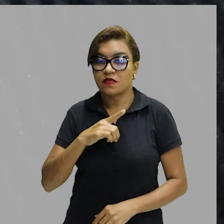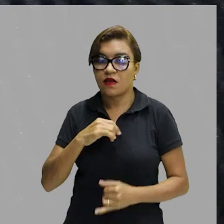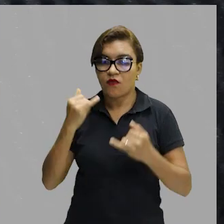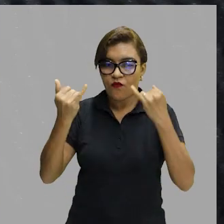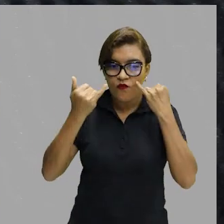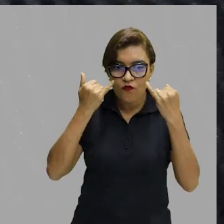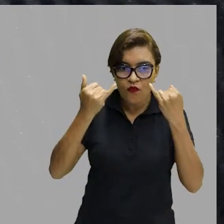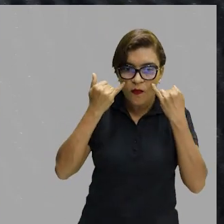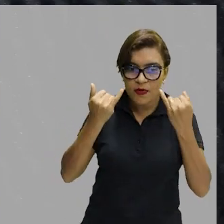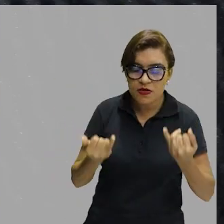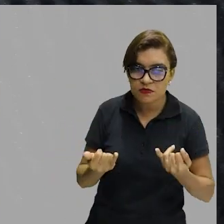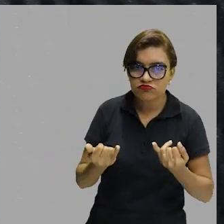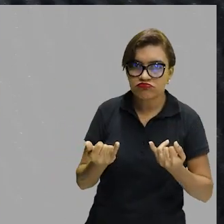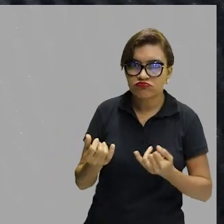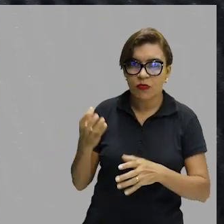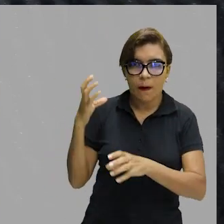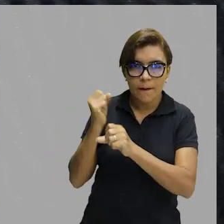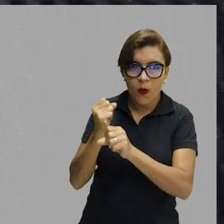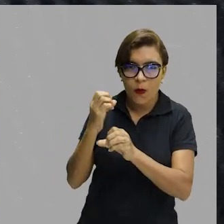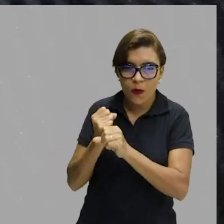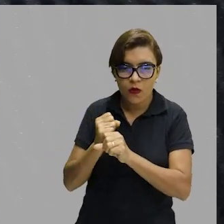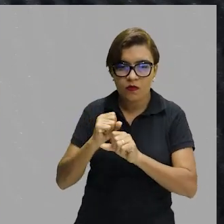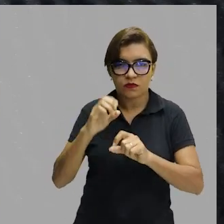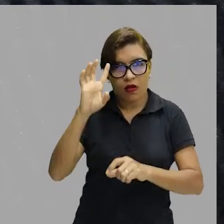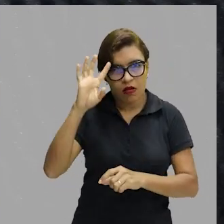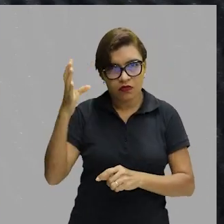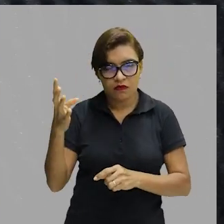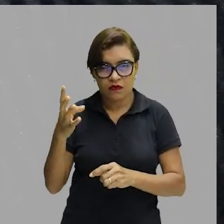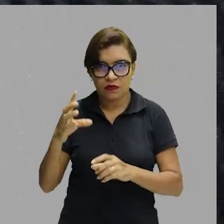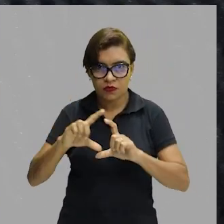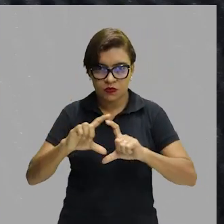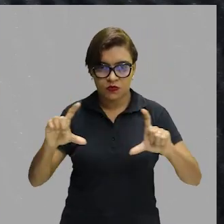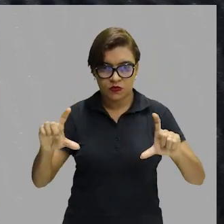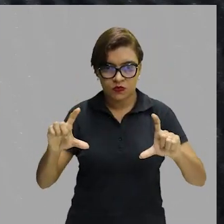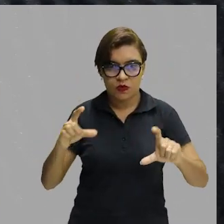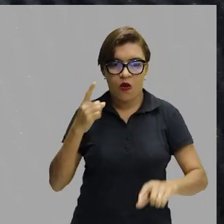jogar na expressão. ΔTc vai ser igual a quê, turma?